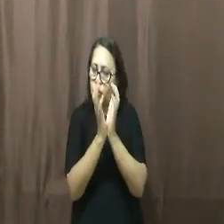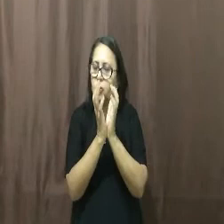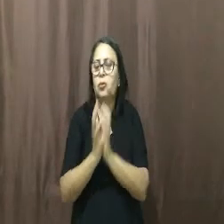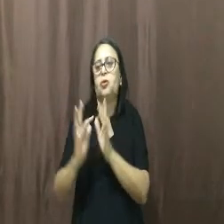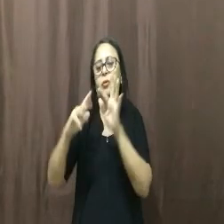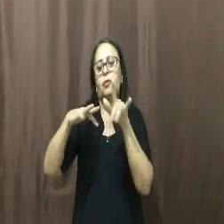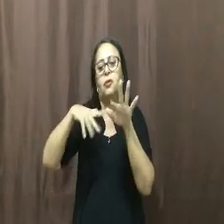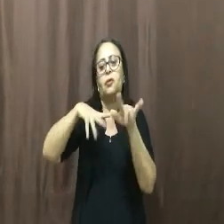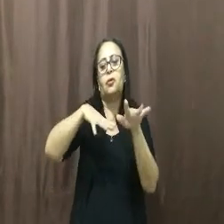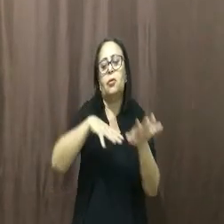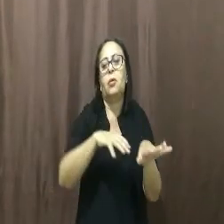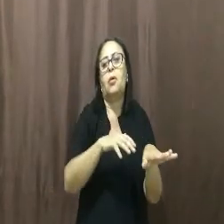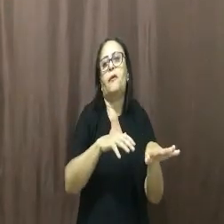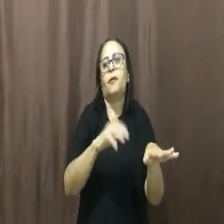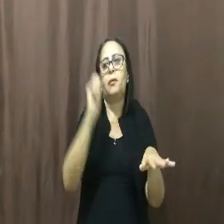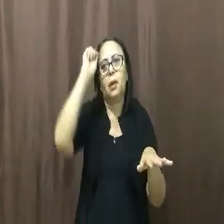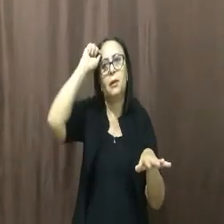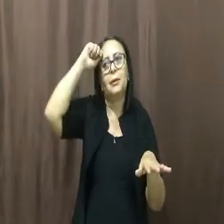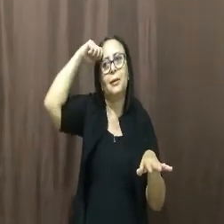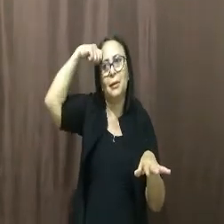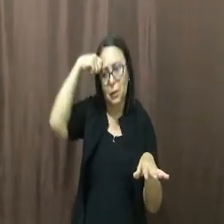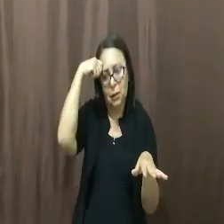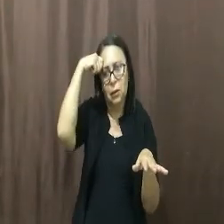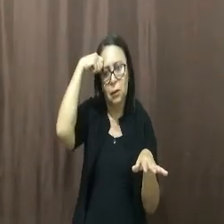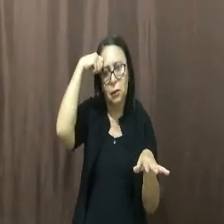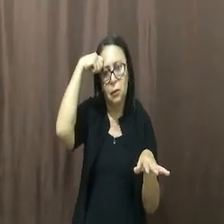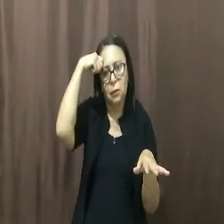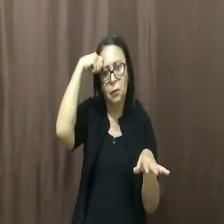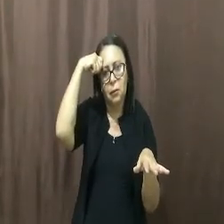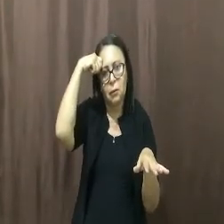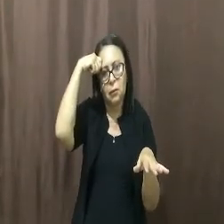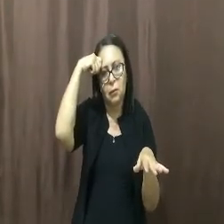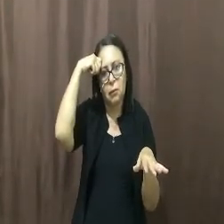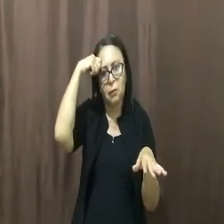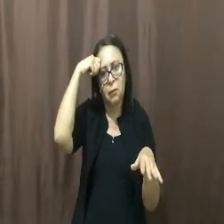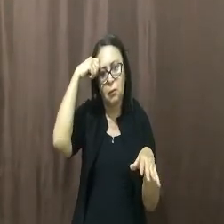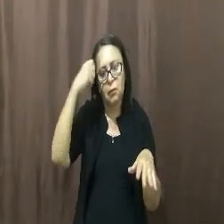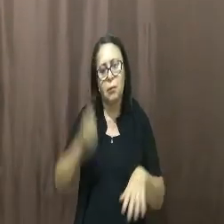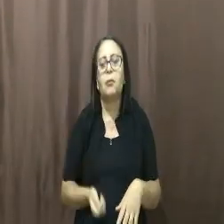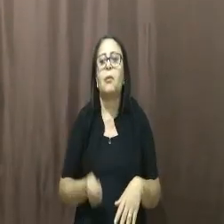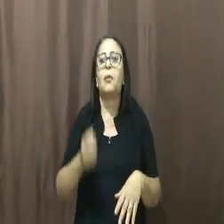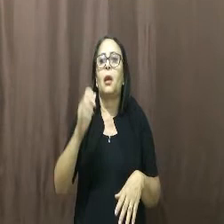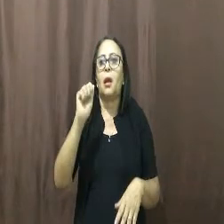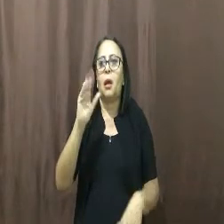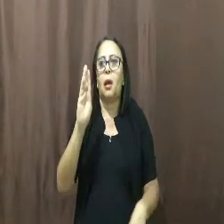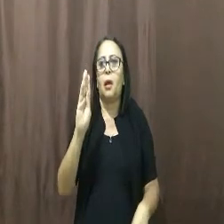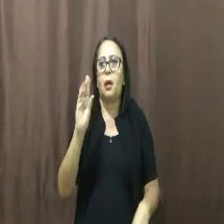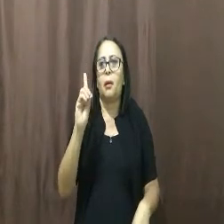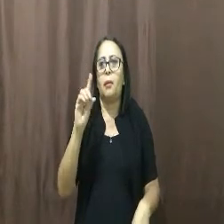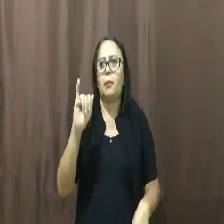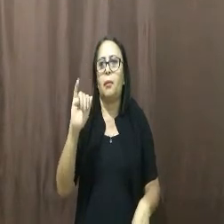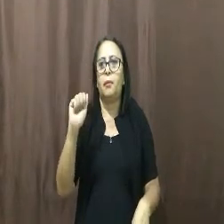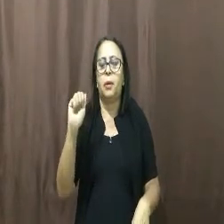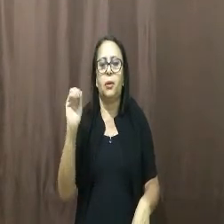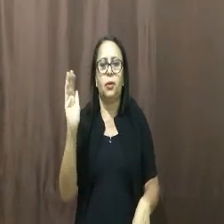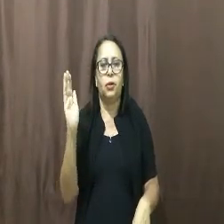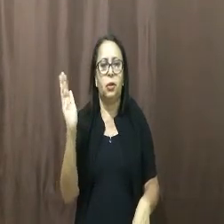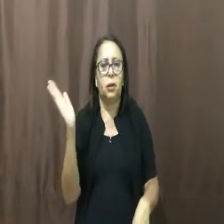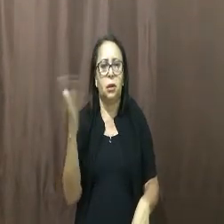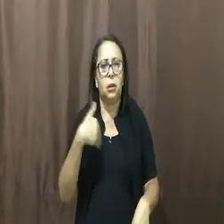os militantes do movimento negro. Certo? Tipo, Certo. Abdias do